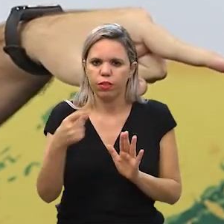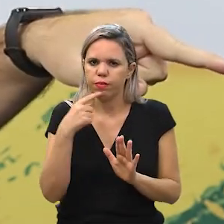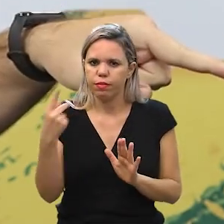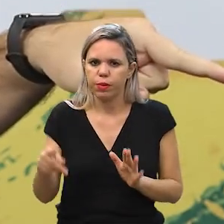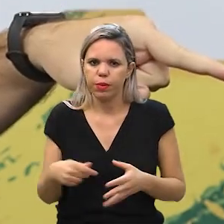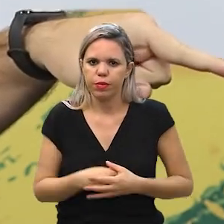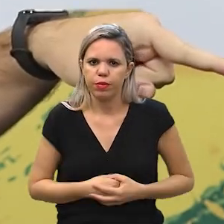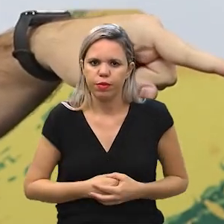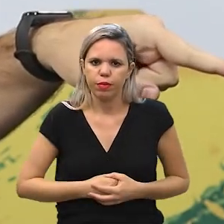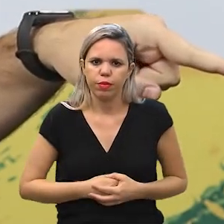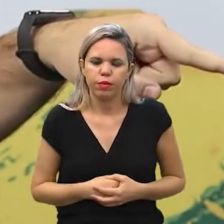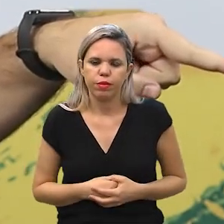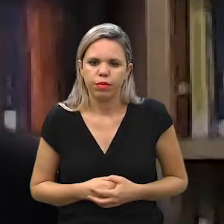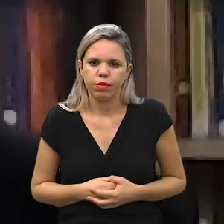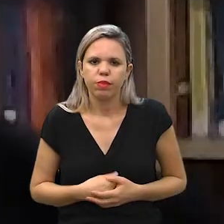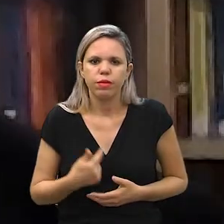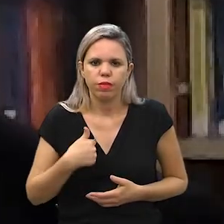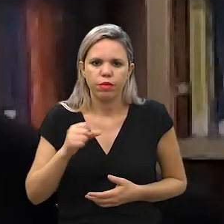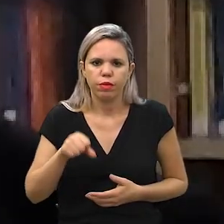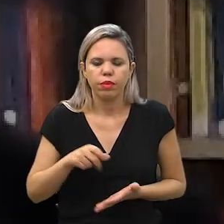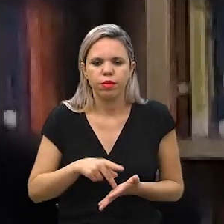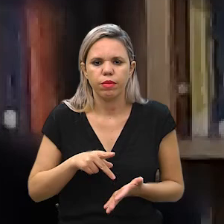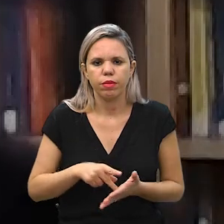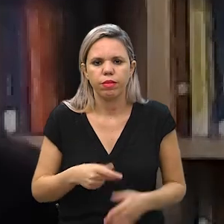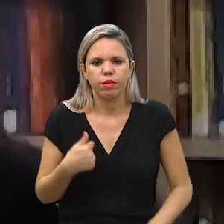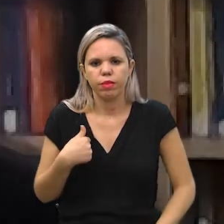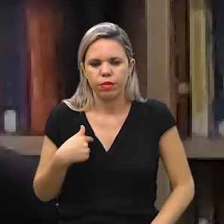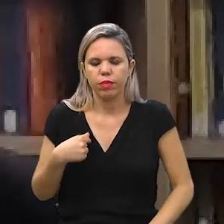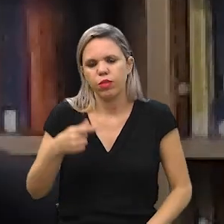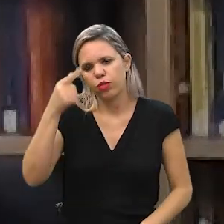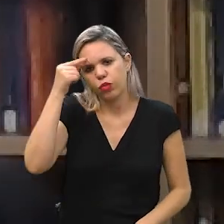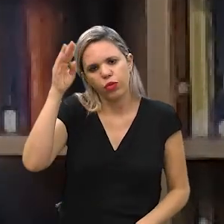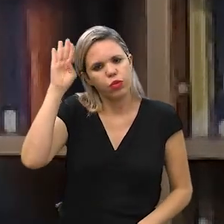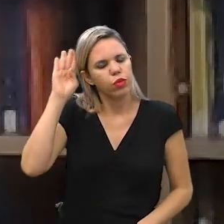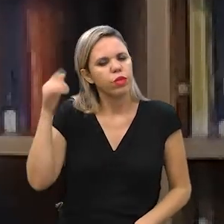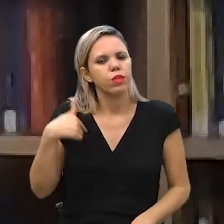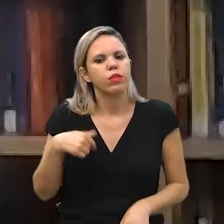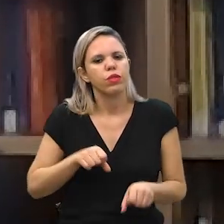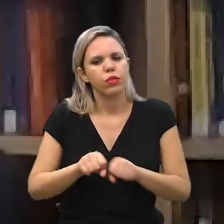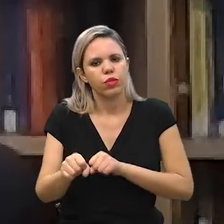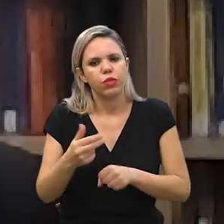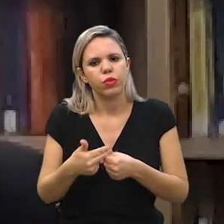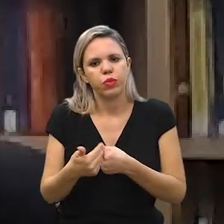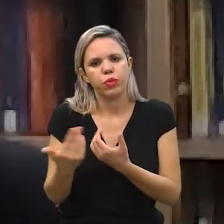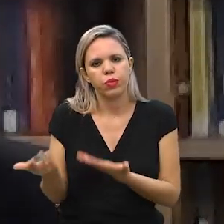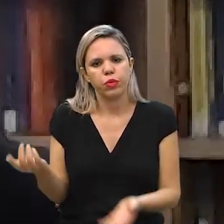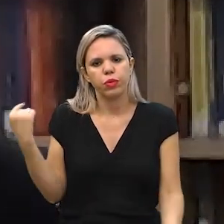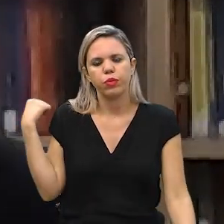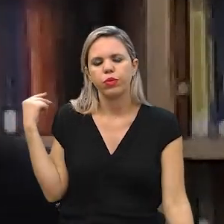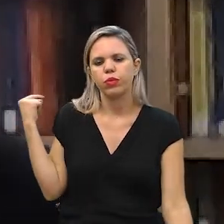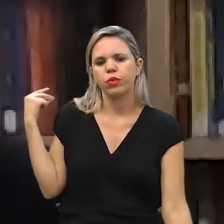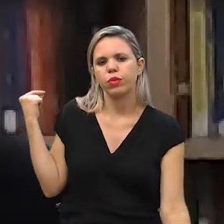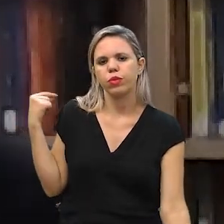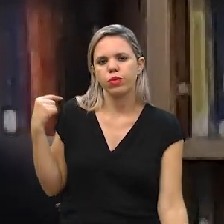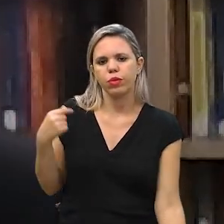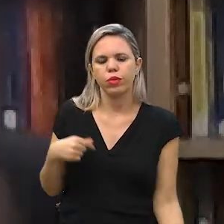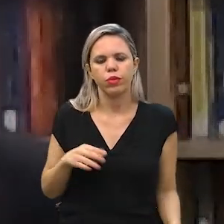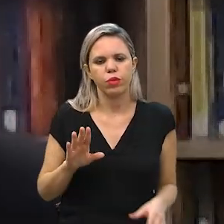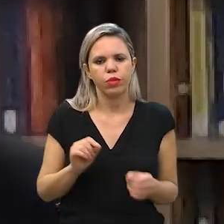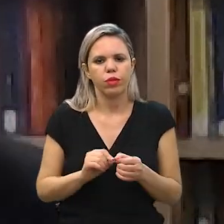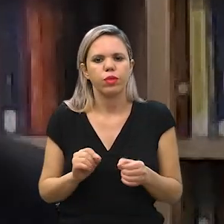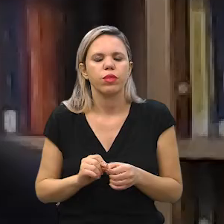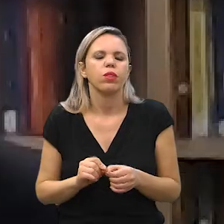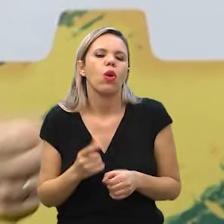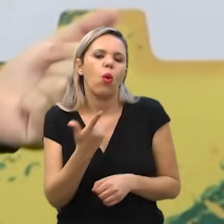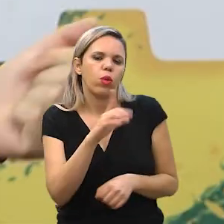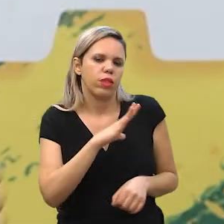Campinas? Na verdade, eu fiz a minha graduação aqui, na Unicamp, mas eu sou de São